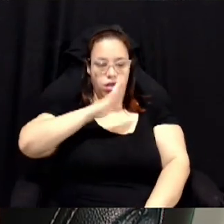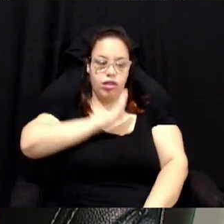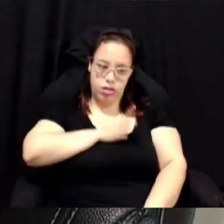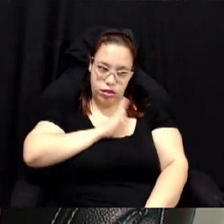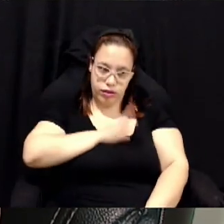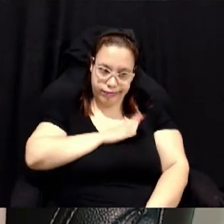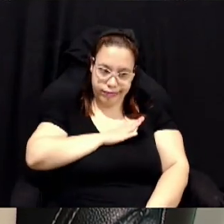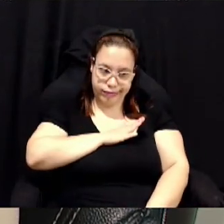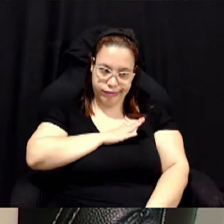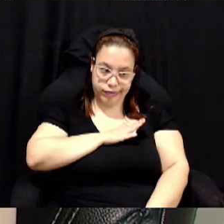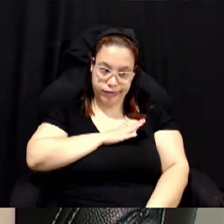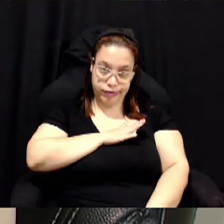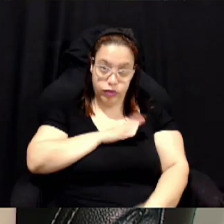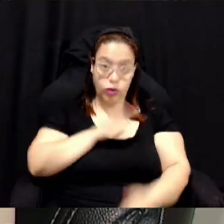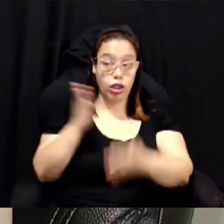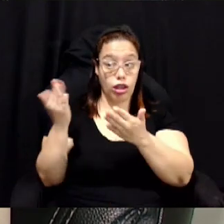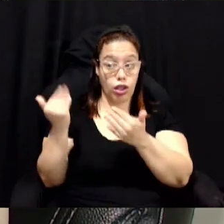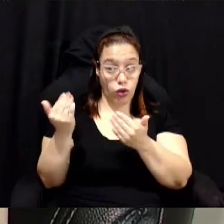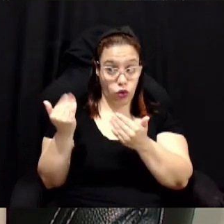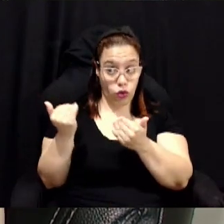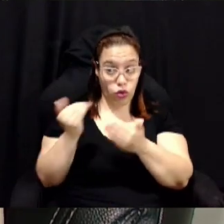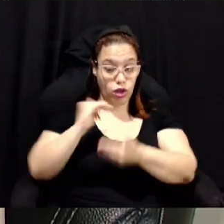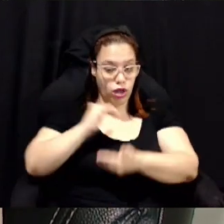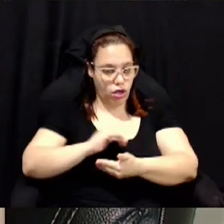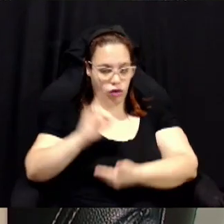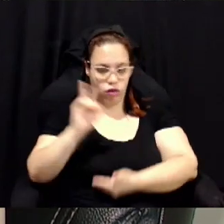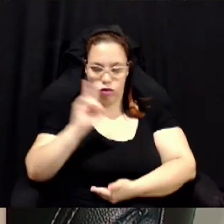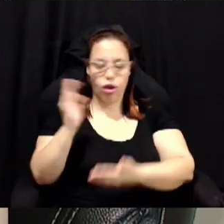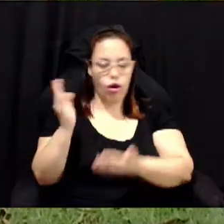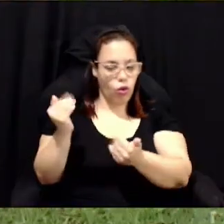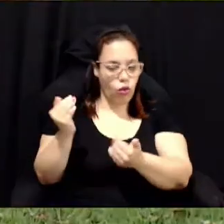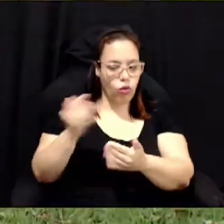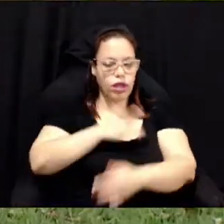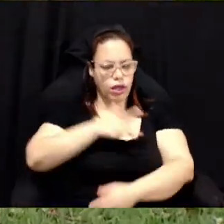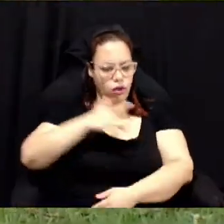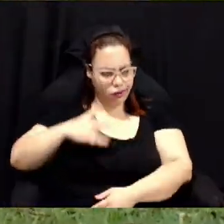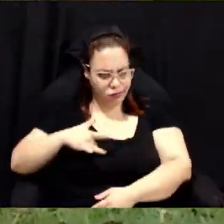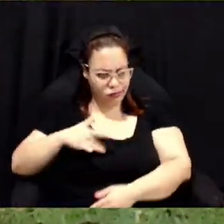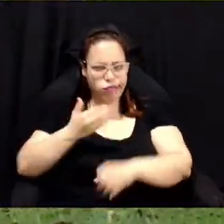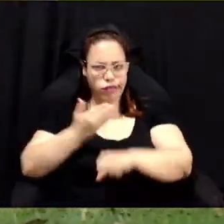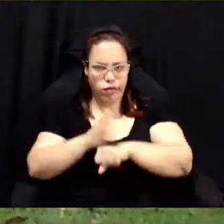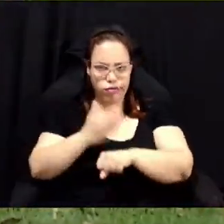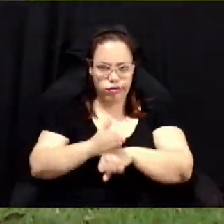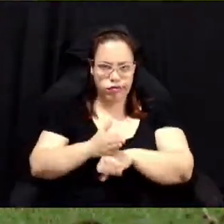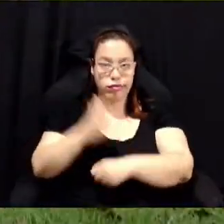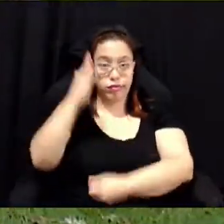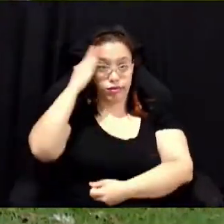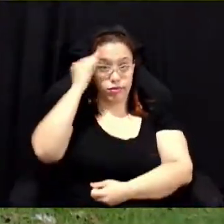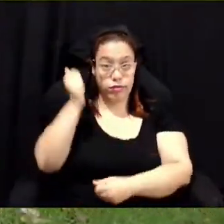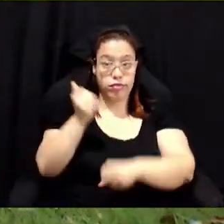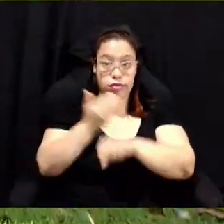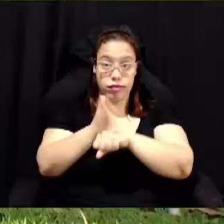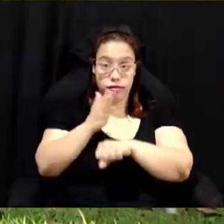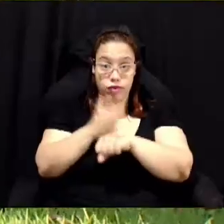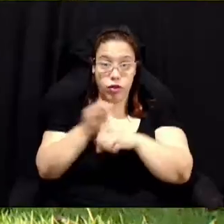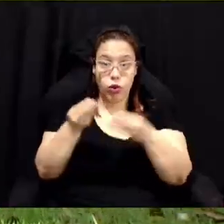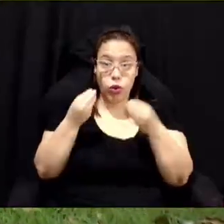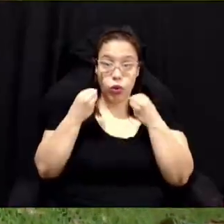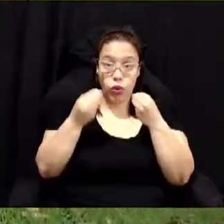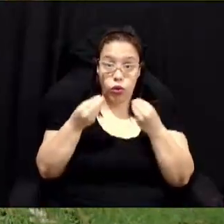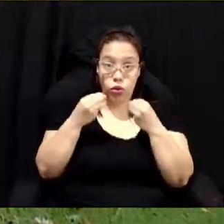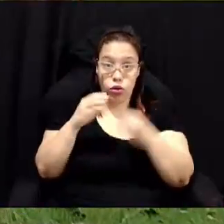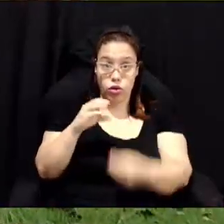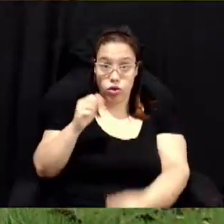tem que ser jovem, não filhote, jovem e saudável para praticar. Para entender na prática como funciona o